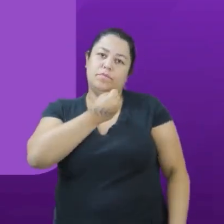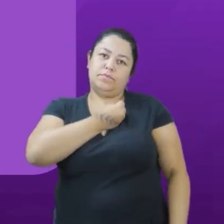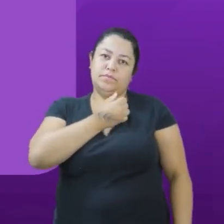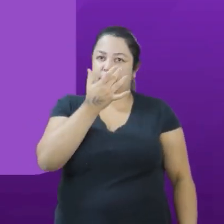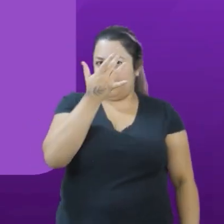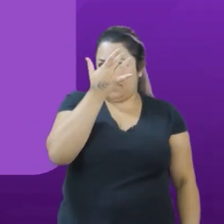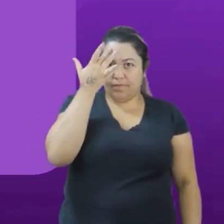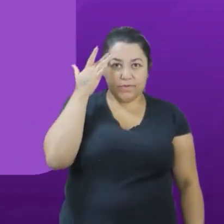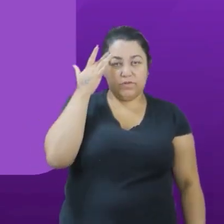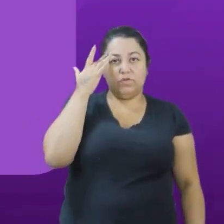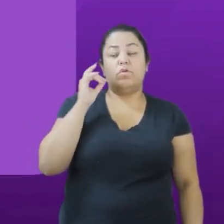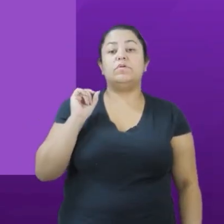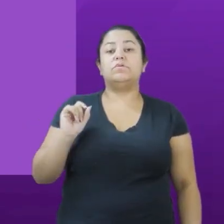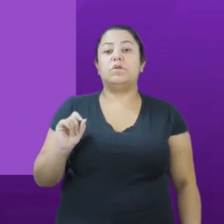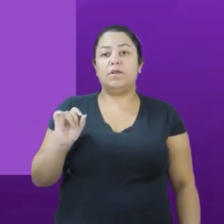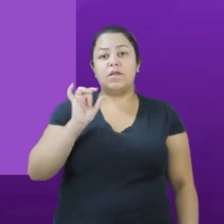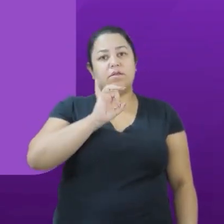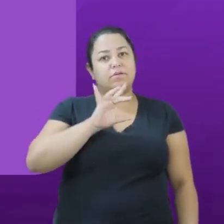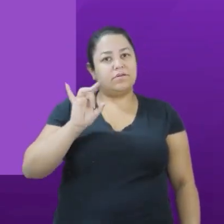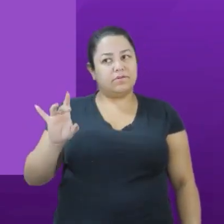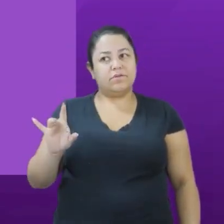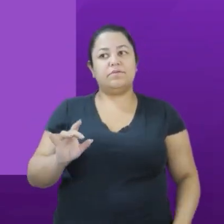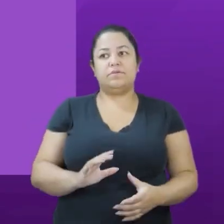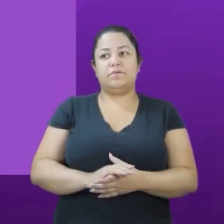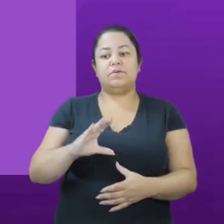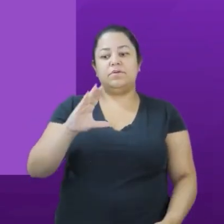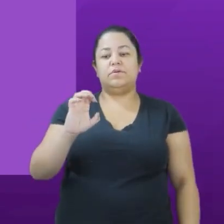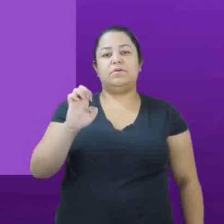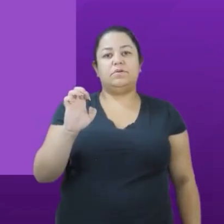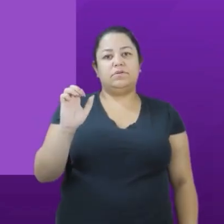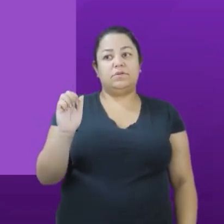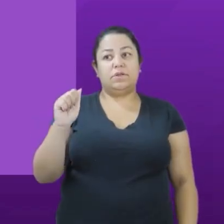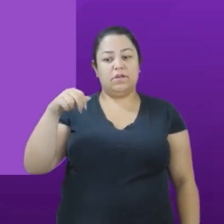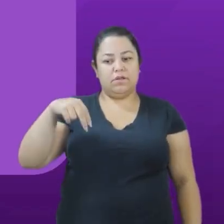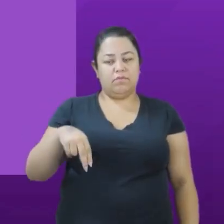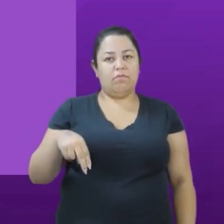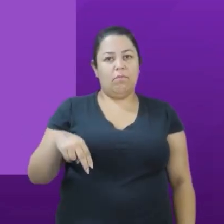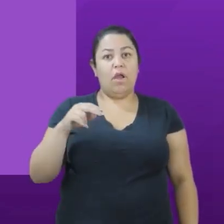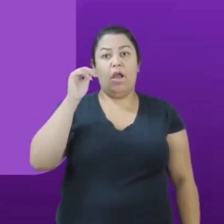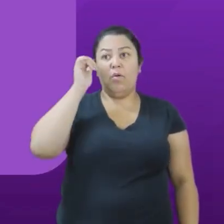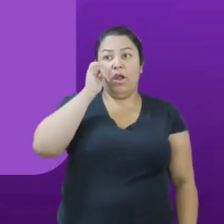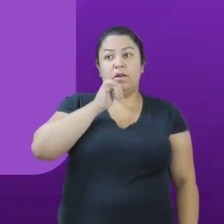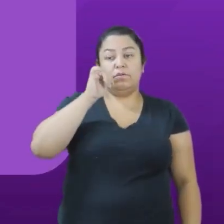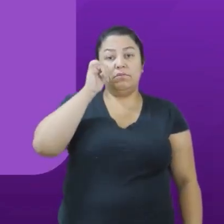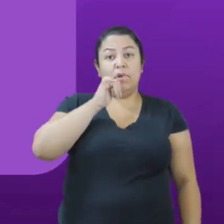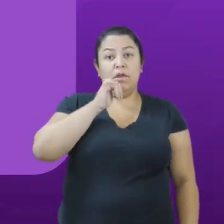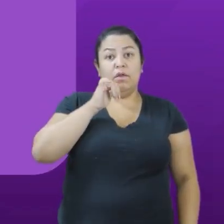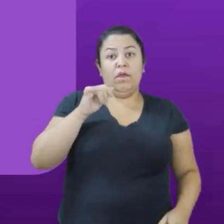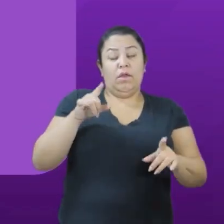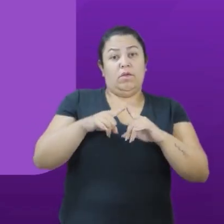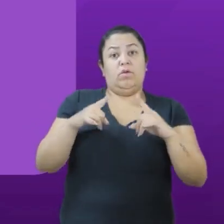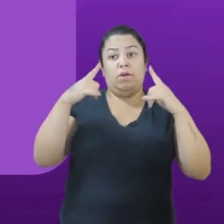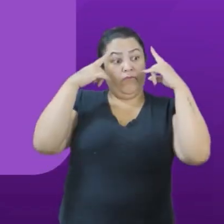para cada CEAM, né, Centro de Atendimento à Vítima, a mulher vítima de